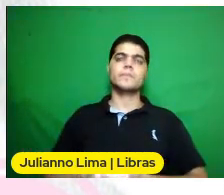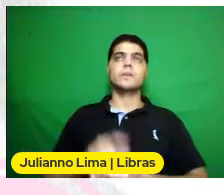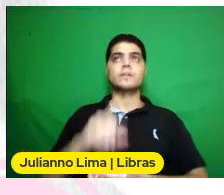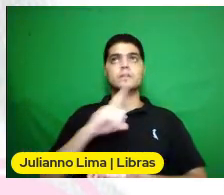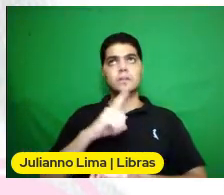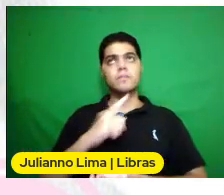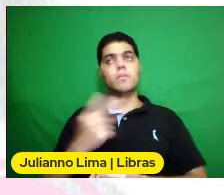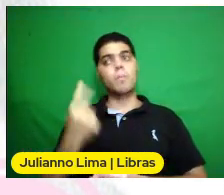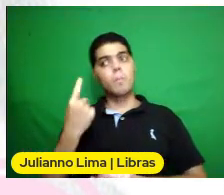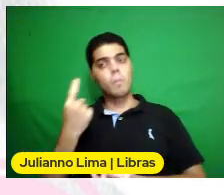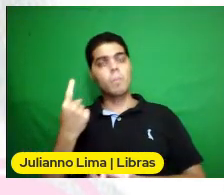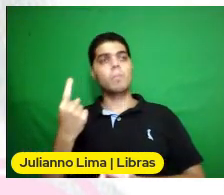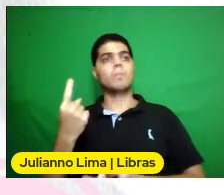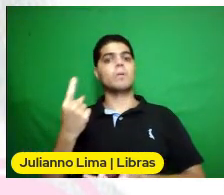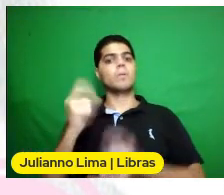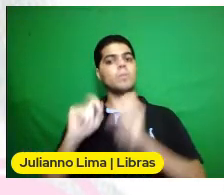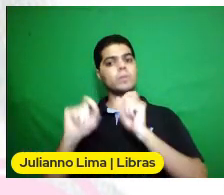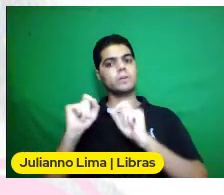Uma das coisas